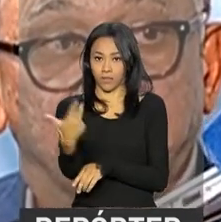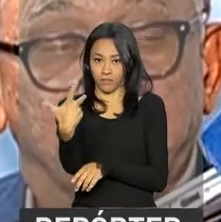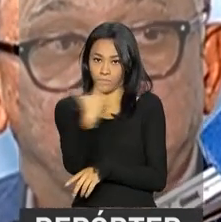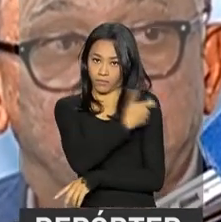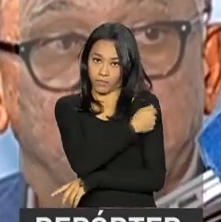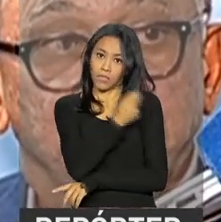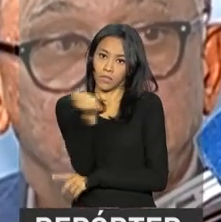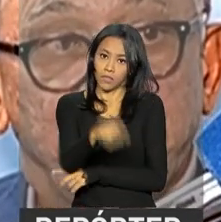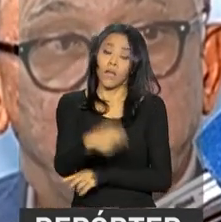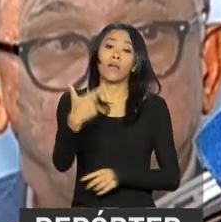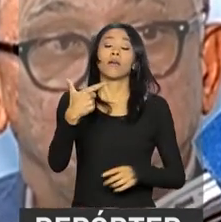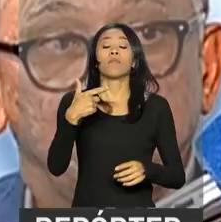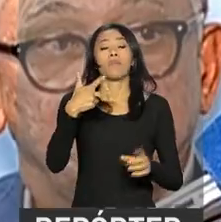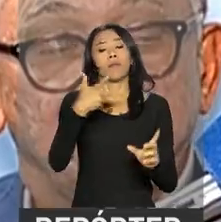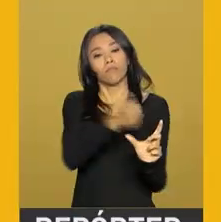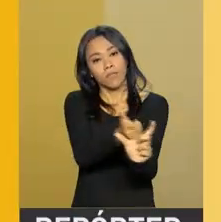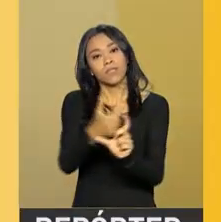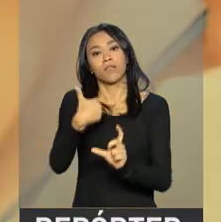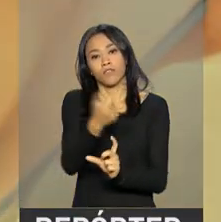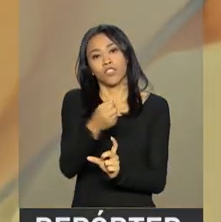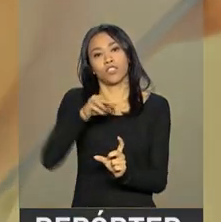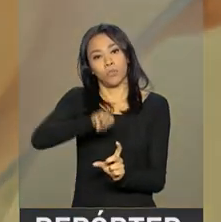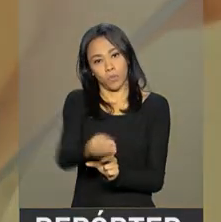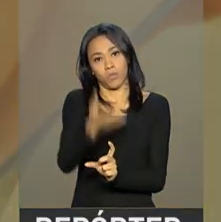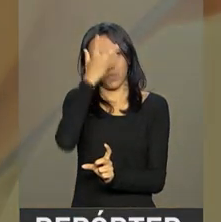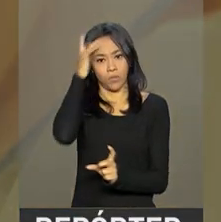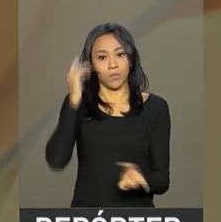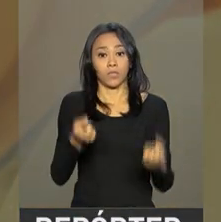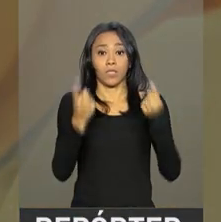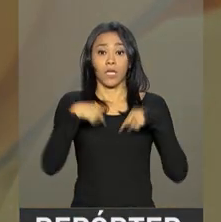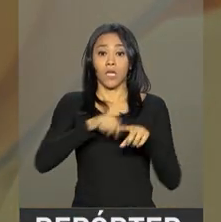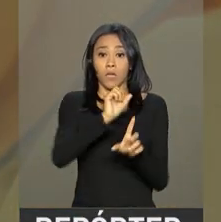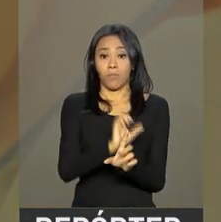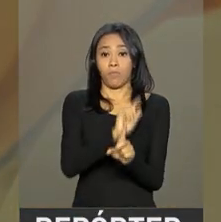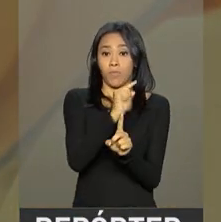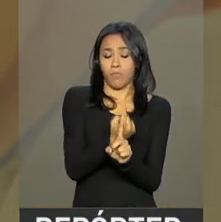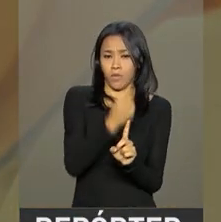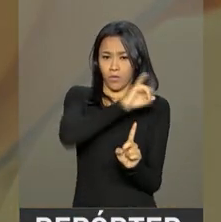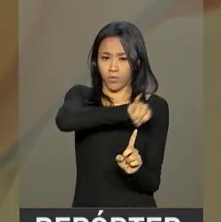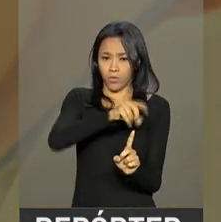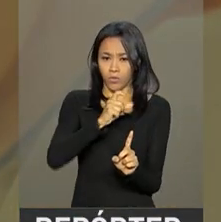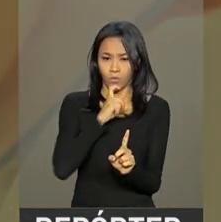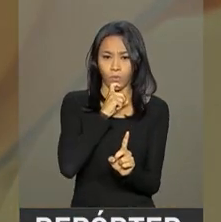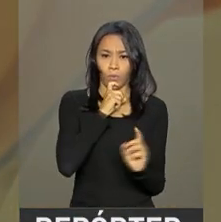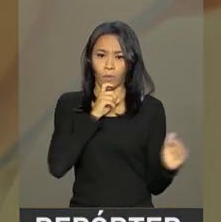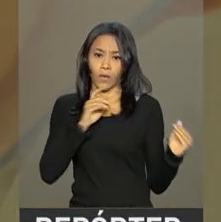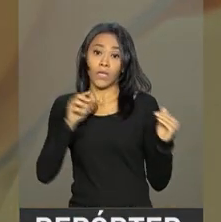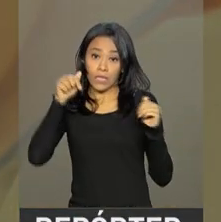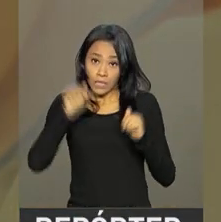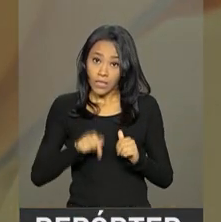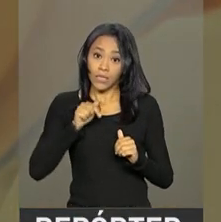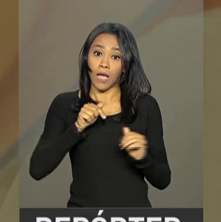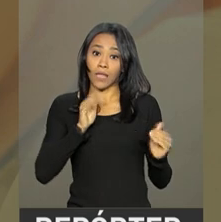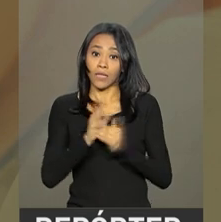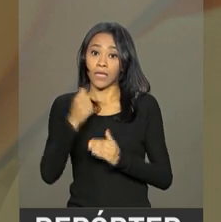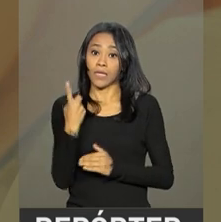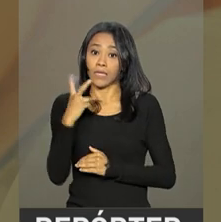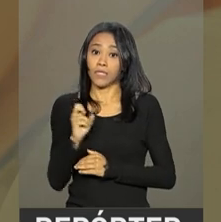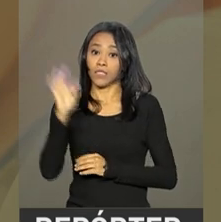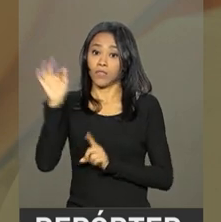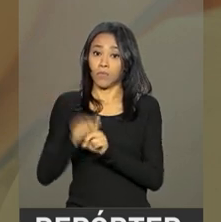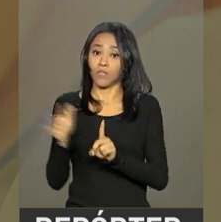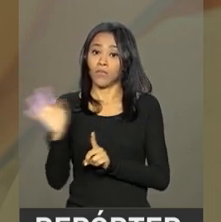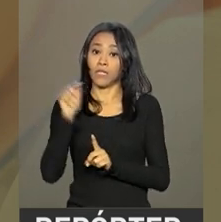20 milhões de pessoas nessa campanha. De 1º de julho de 2017 a 15 de fevereiro deste ano, foram